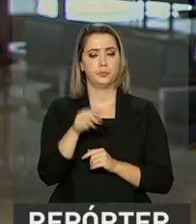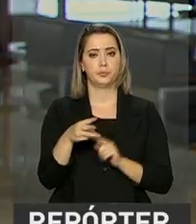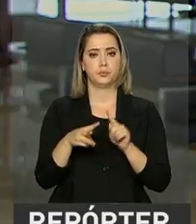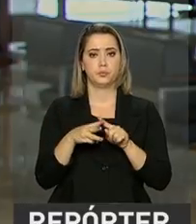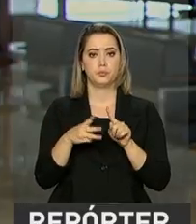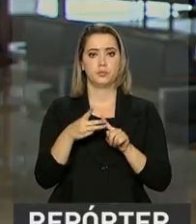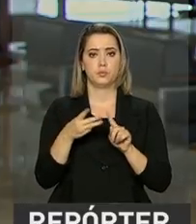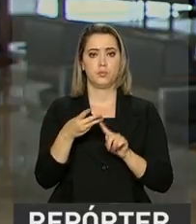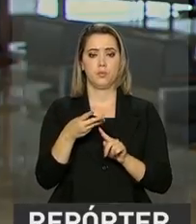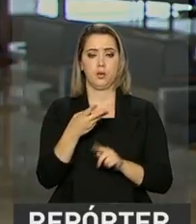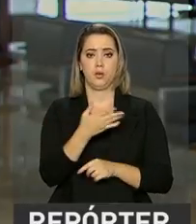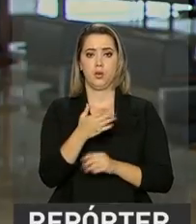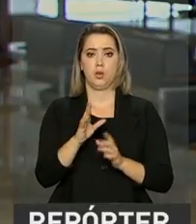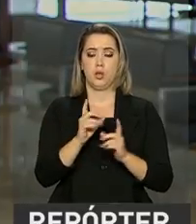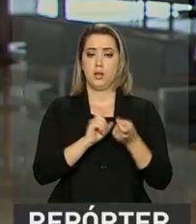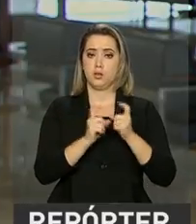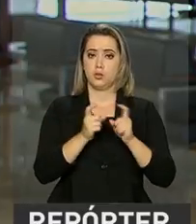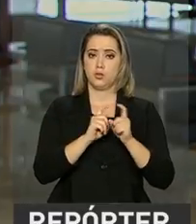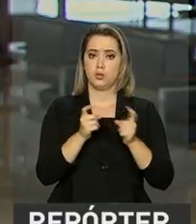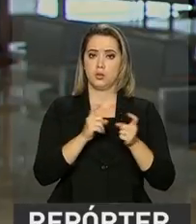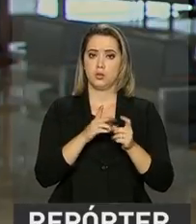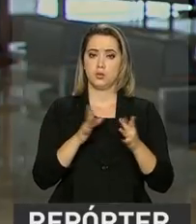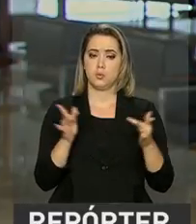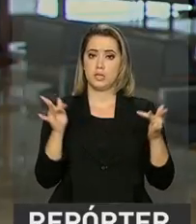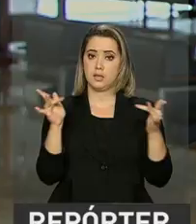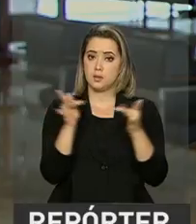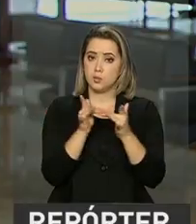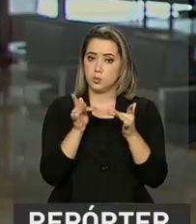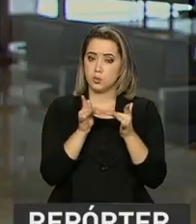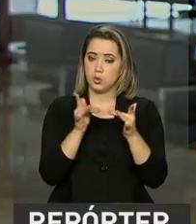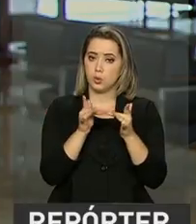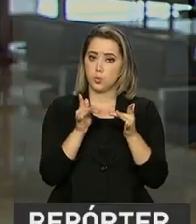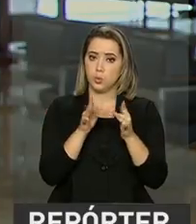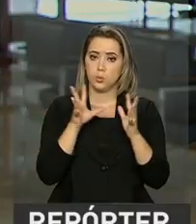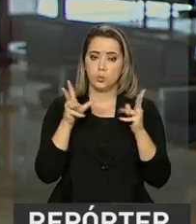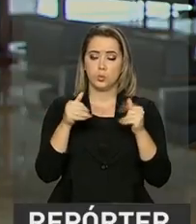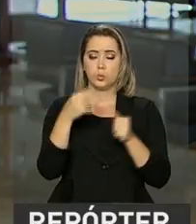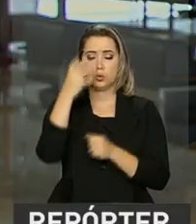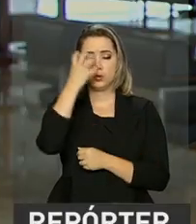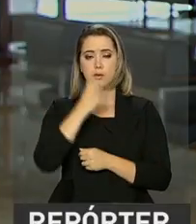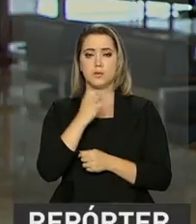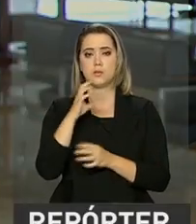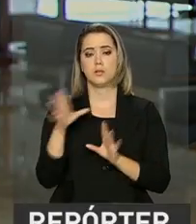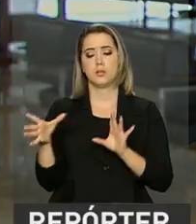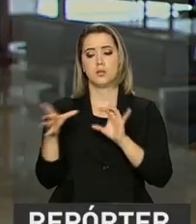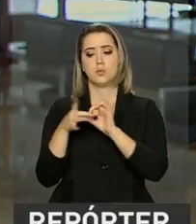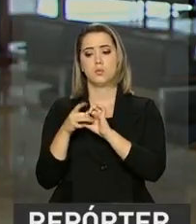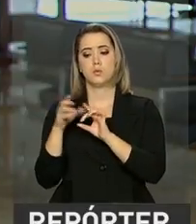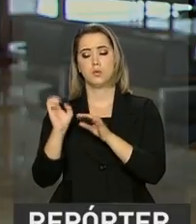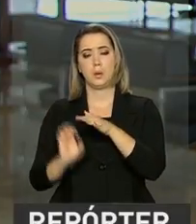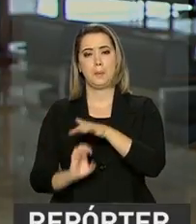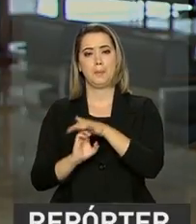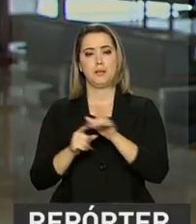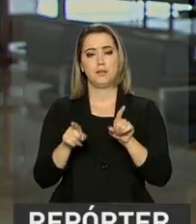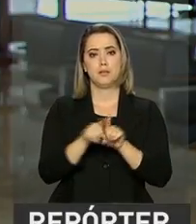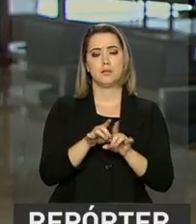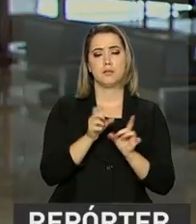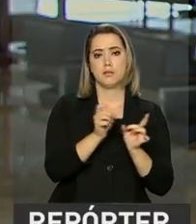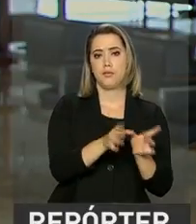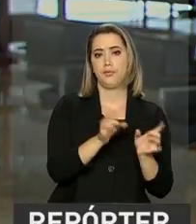governança conformidade e integridade nas relações entre fornecedores e